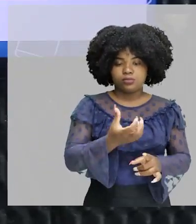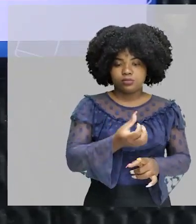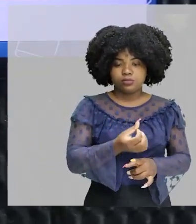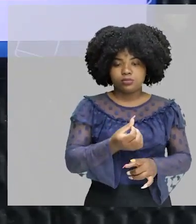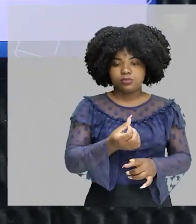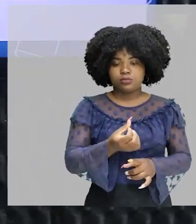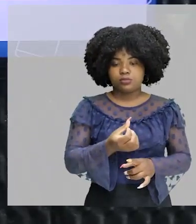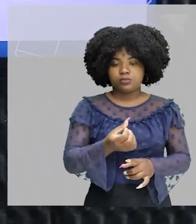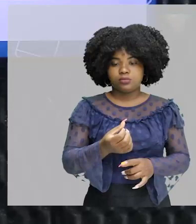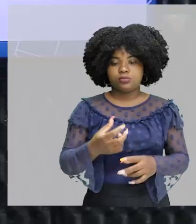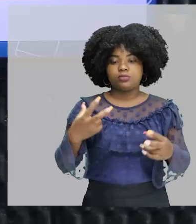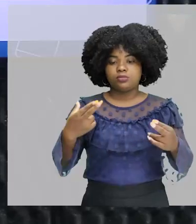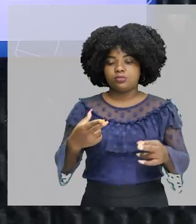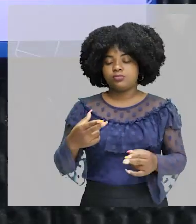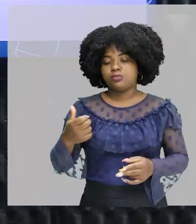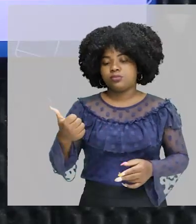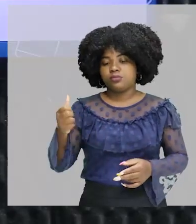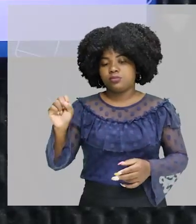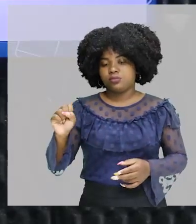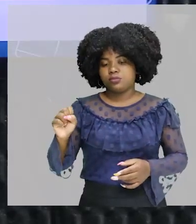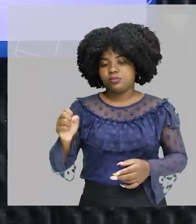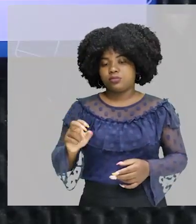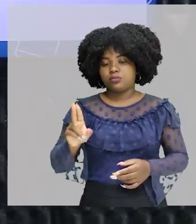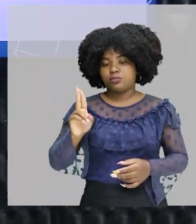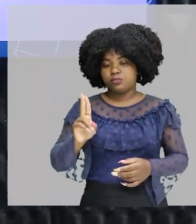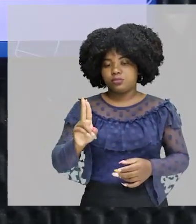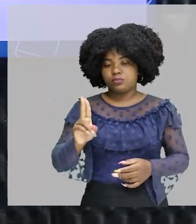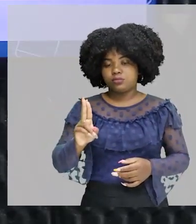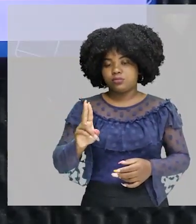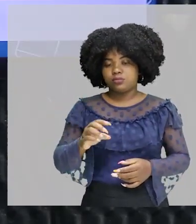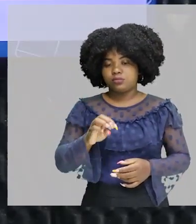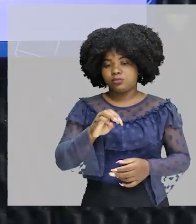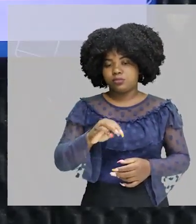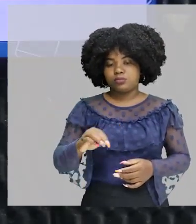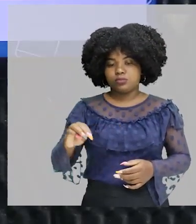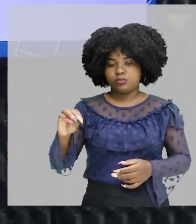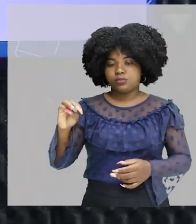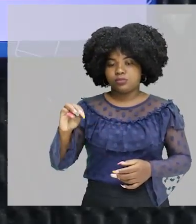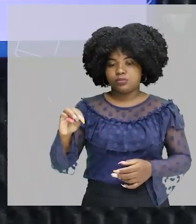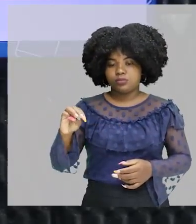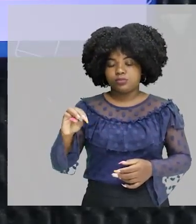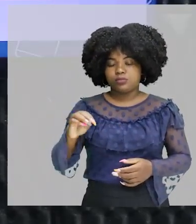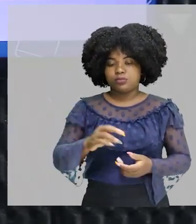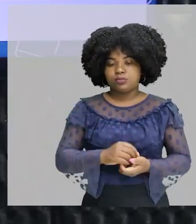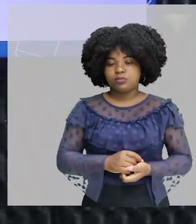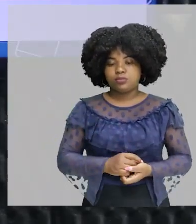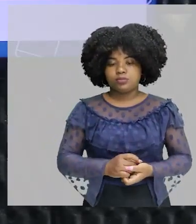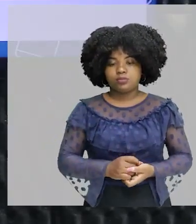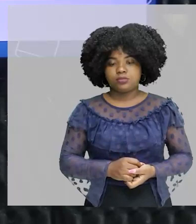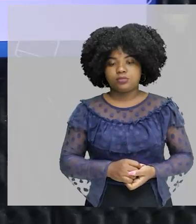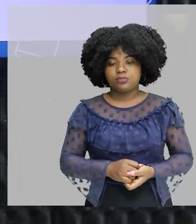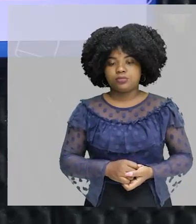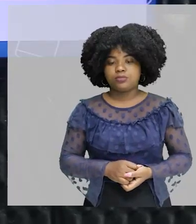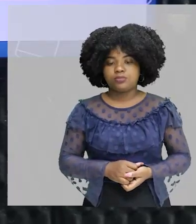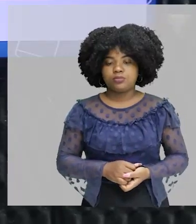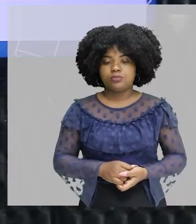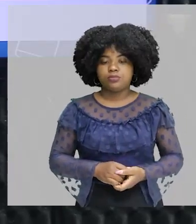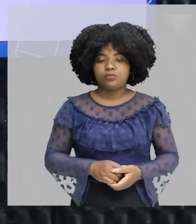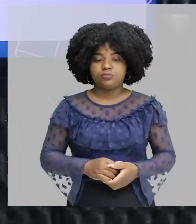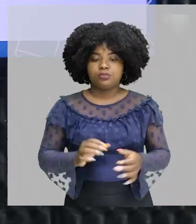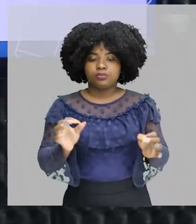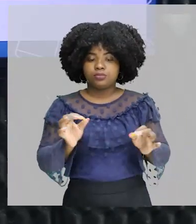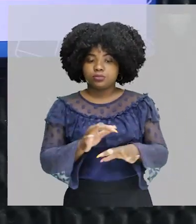da água, 18 unidades de massa atômica, certo? Assim, a gente determina a massa das moléculas.